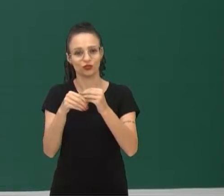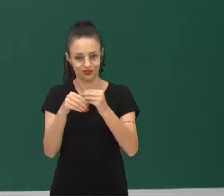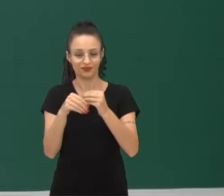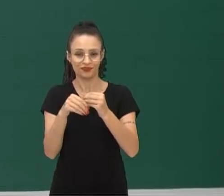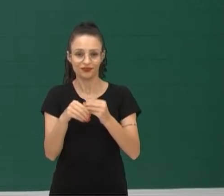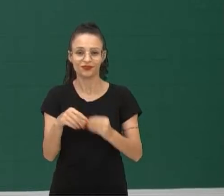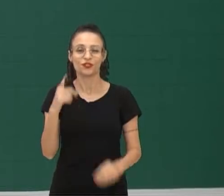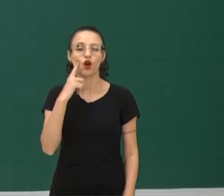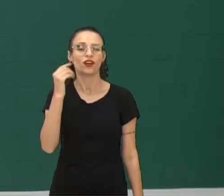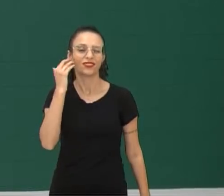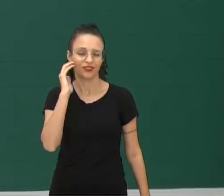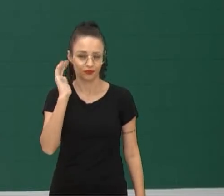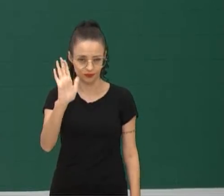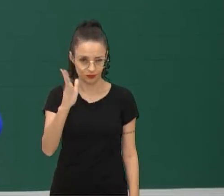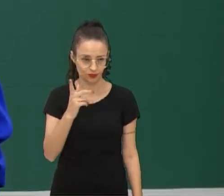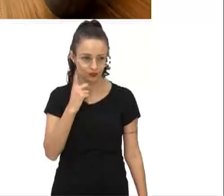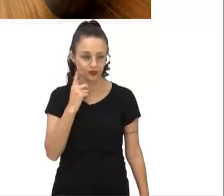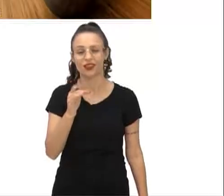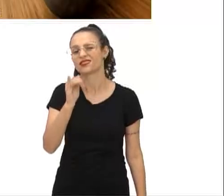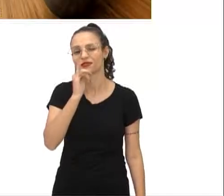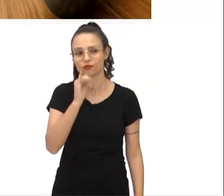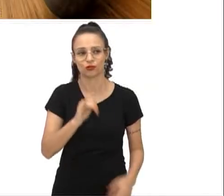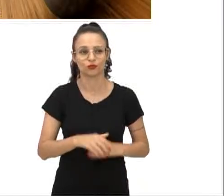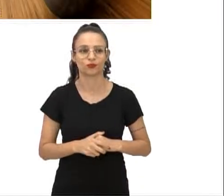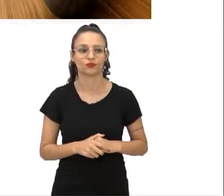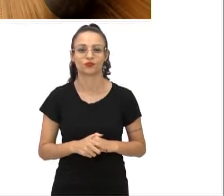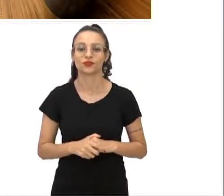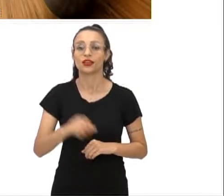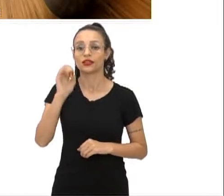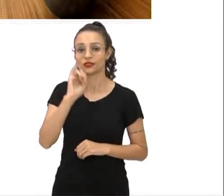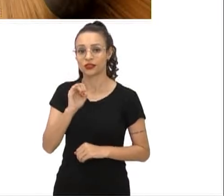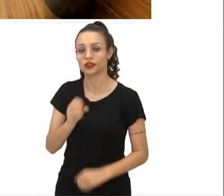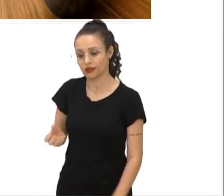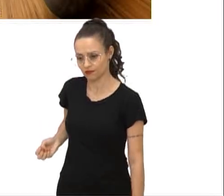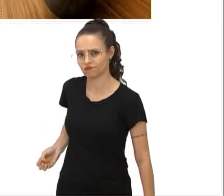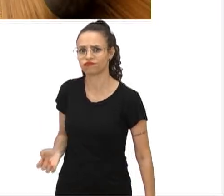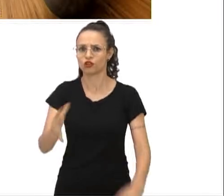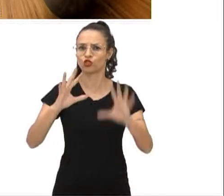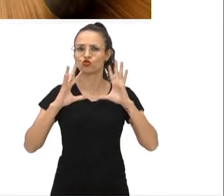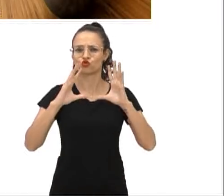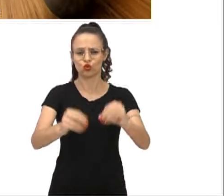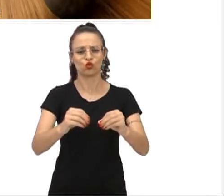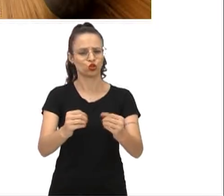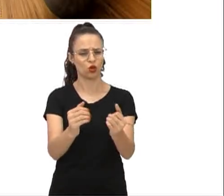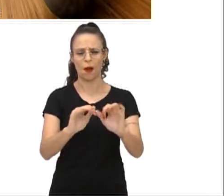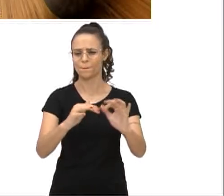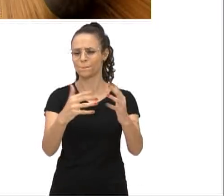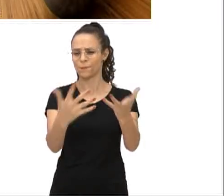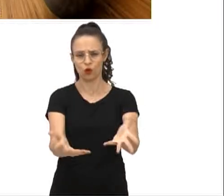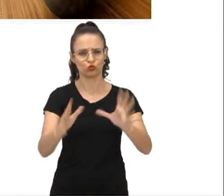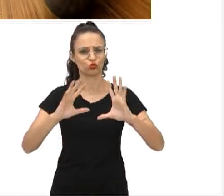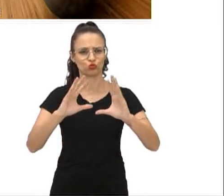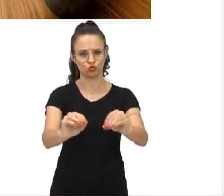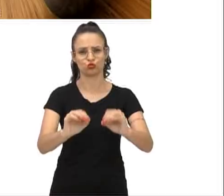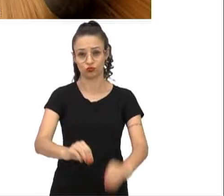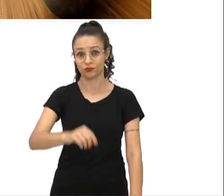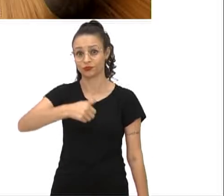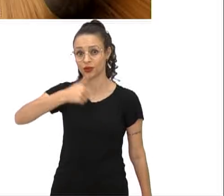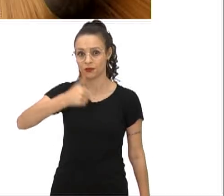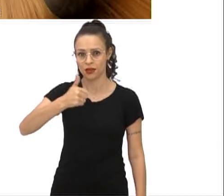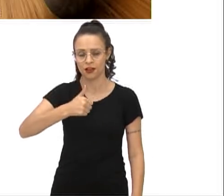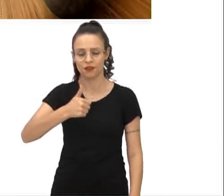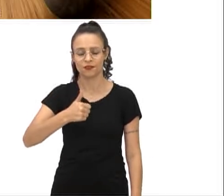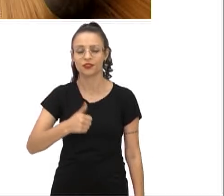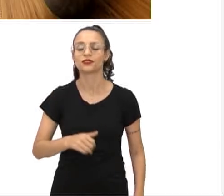tá? Vê se você entende. Por exemplo, se ele faz um strike no primeiro frame, no primeiro arremesso,